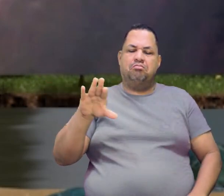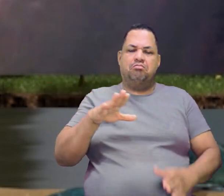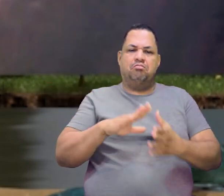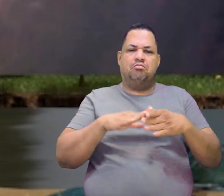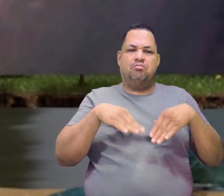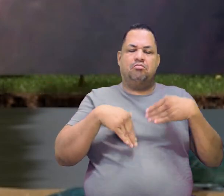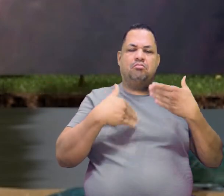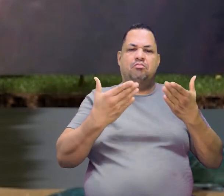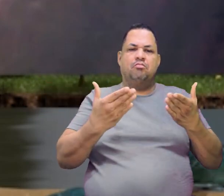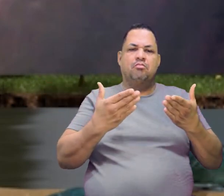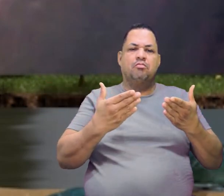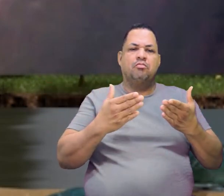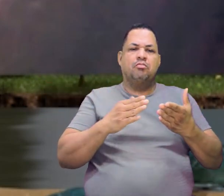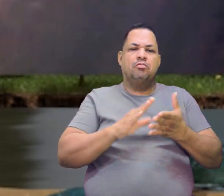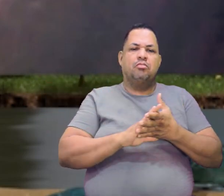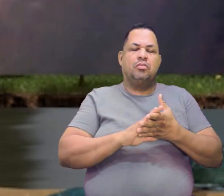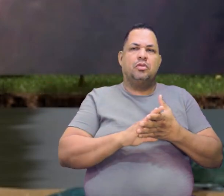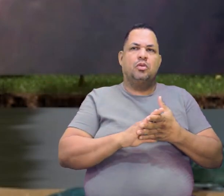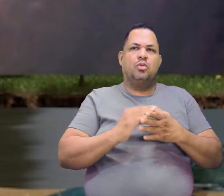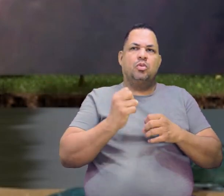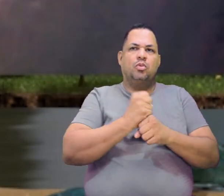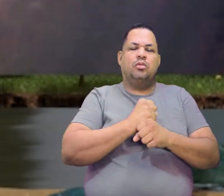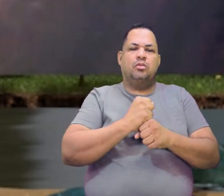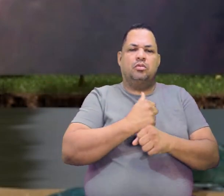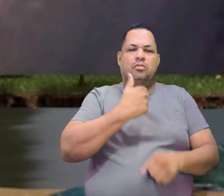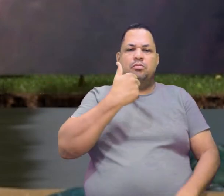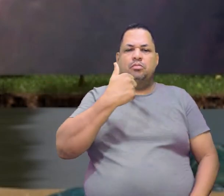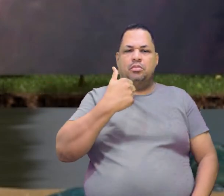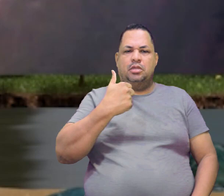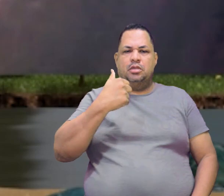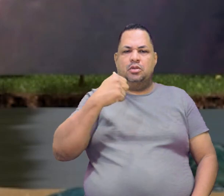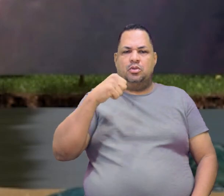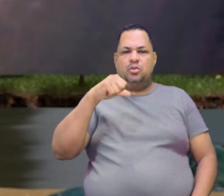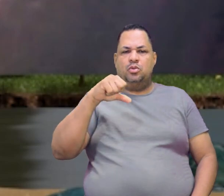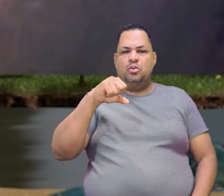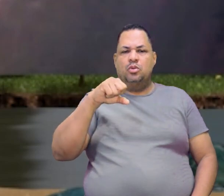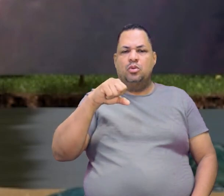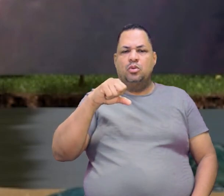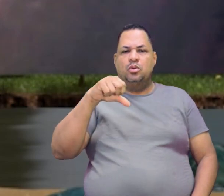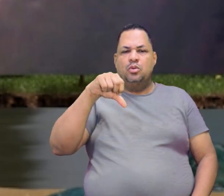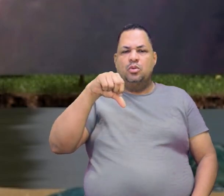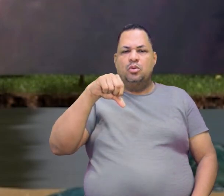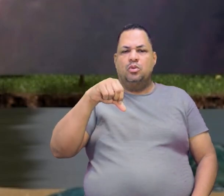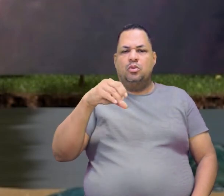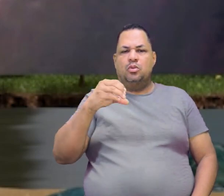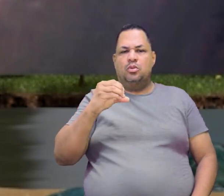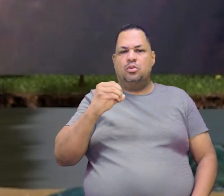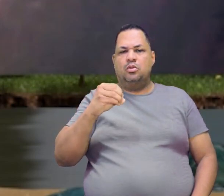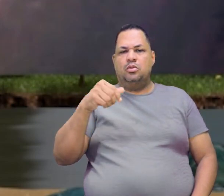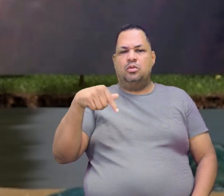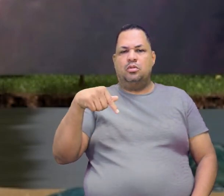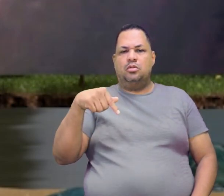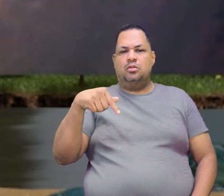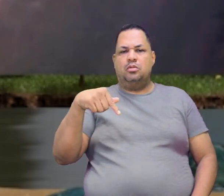1917, a May Jekyll e o Randolph é contratada, e aí chega, muda